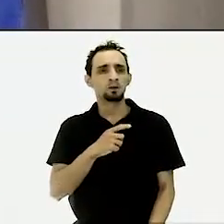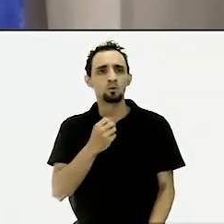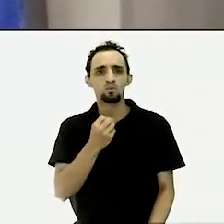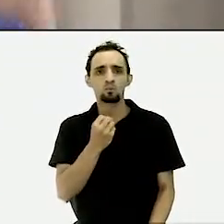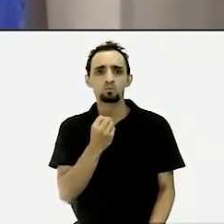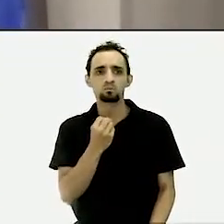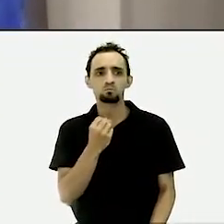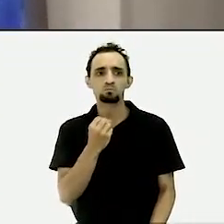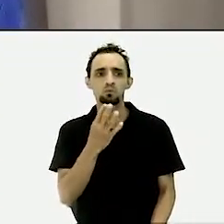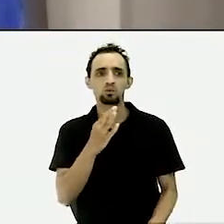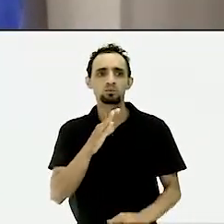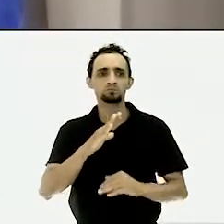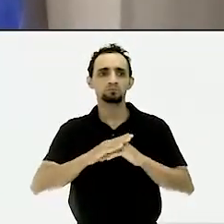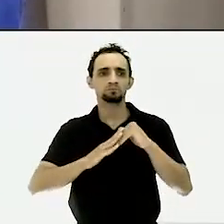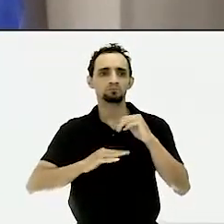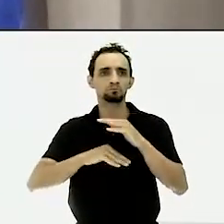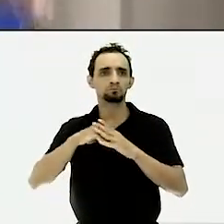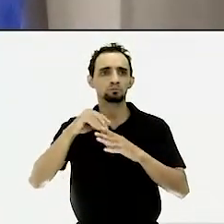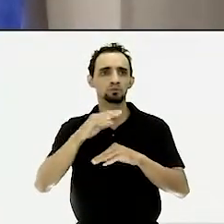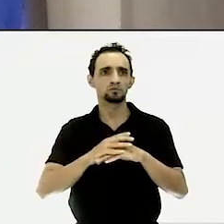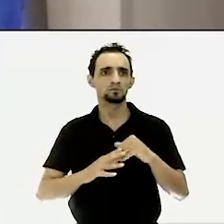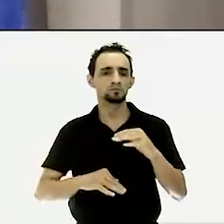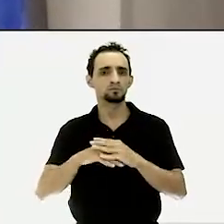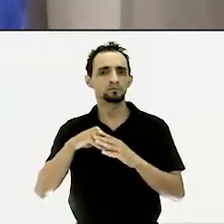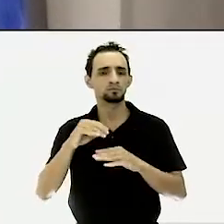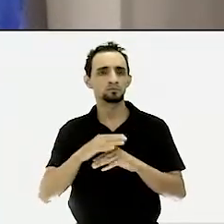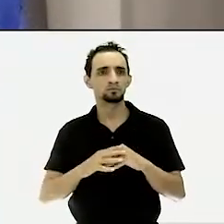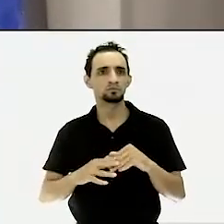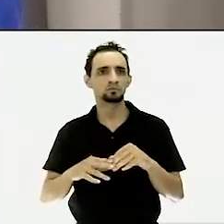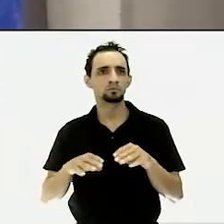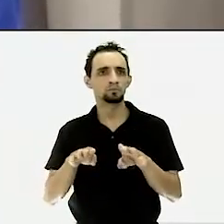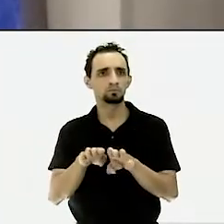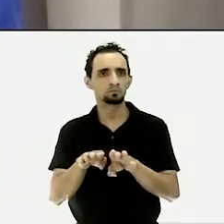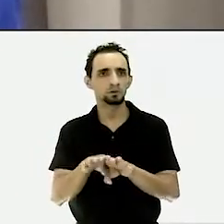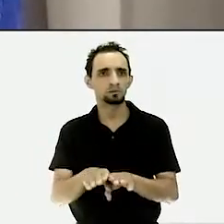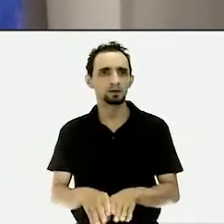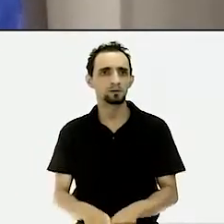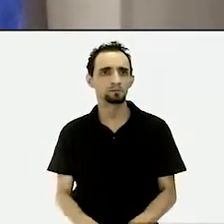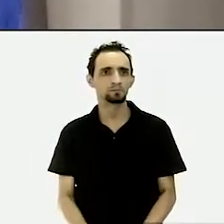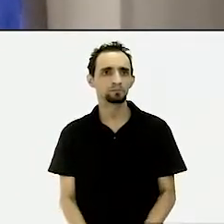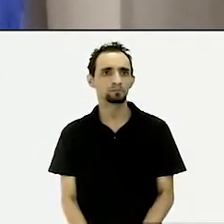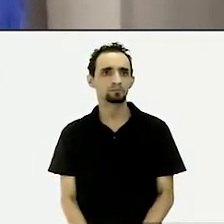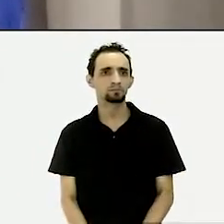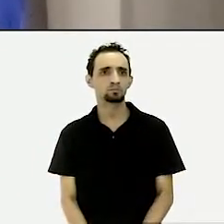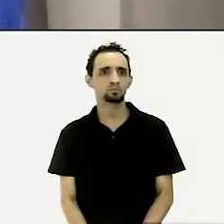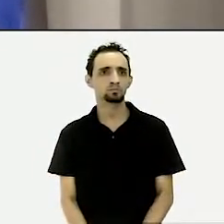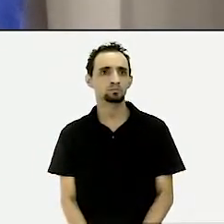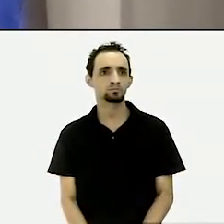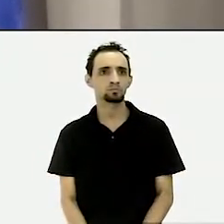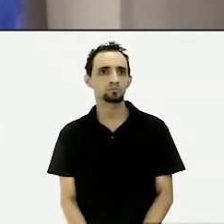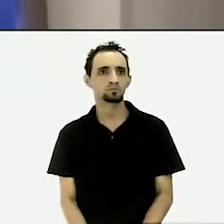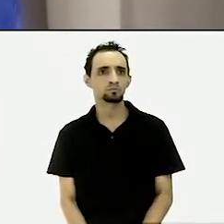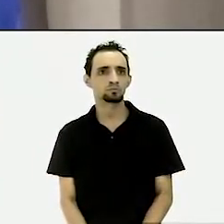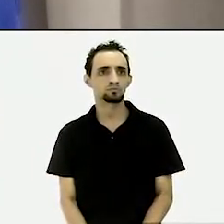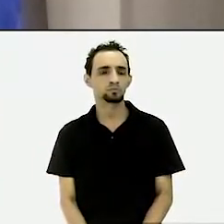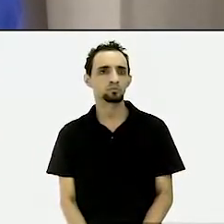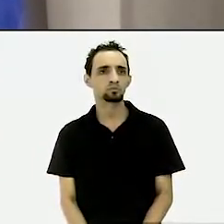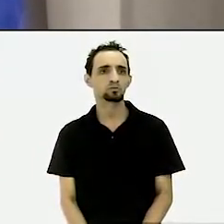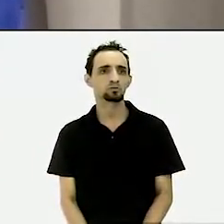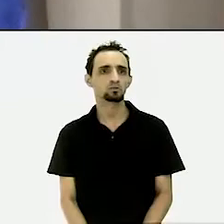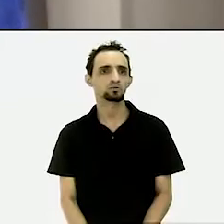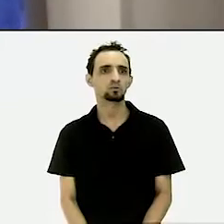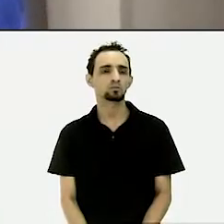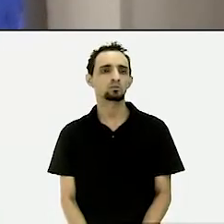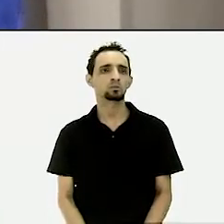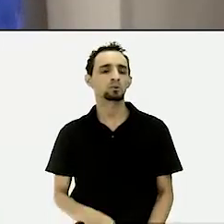E ficava lindo, Auro, de ver, porque você vai num campo para ver o quê? Pra ver jogadores bons. Então, eu sou contra, não sou favorável,